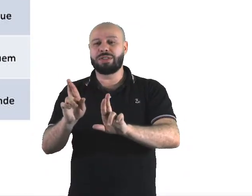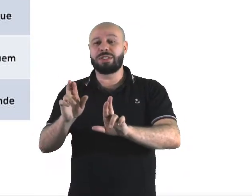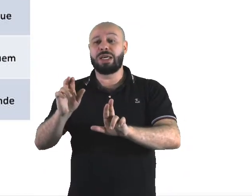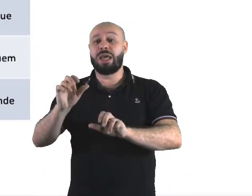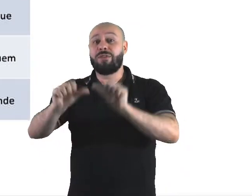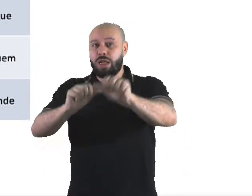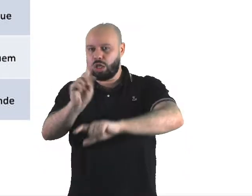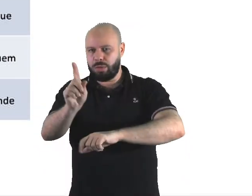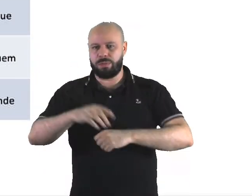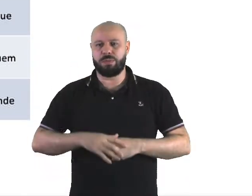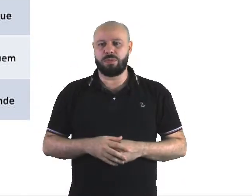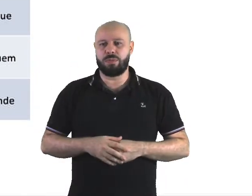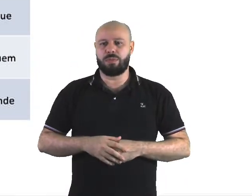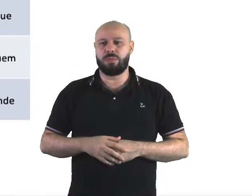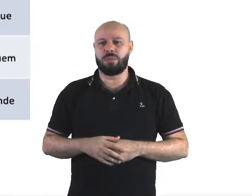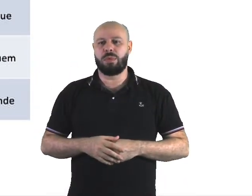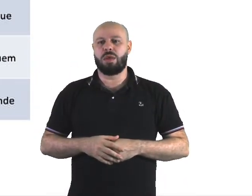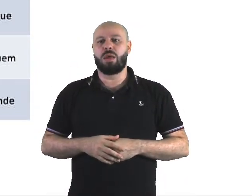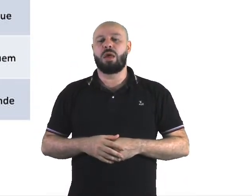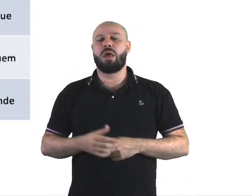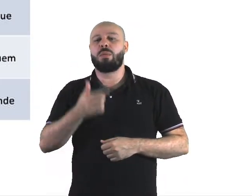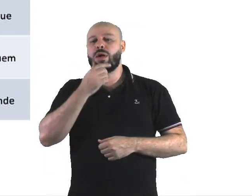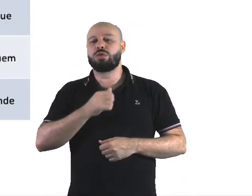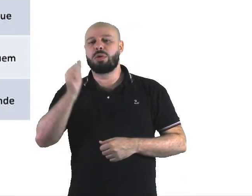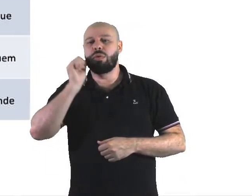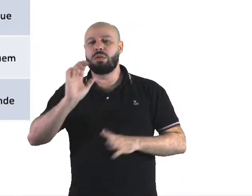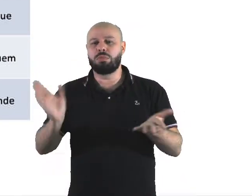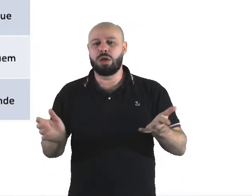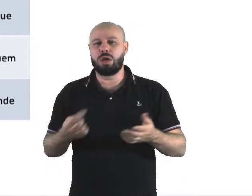variáveis. Masculino, singular, plural.